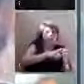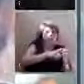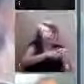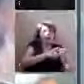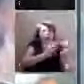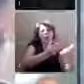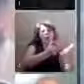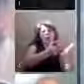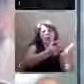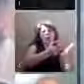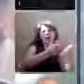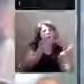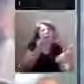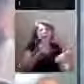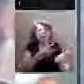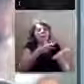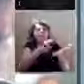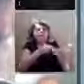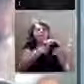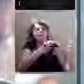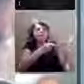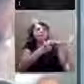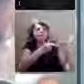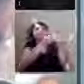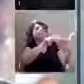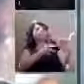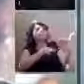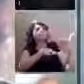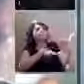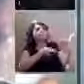começando aqui, vamos ver. Tá.